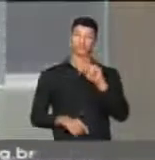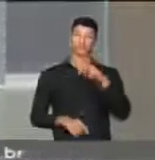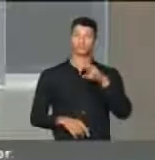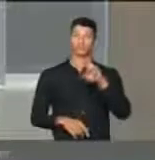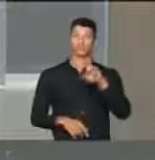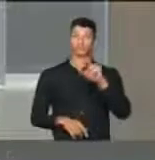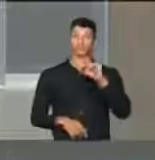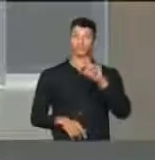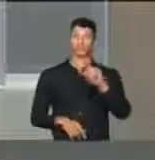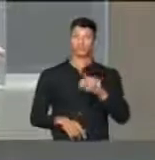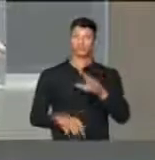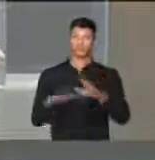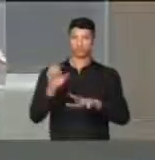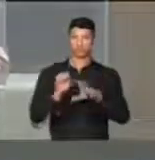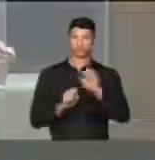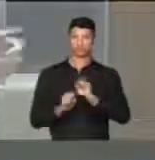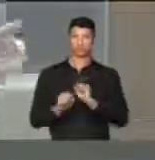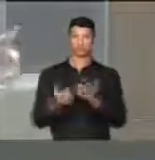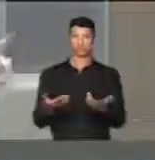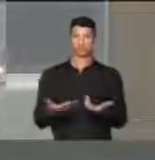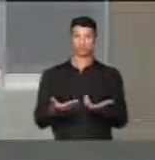mercado buscando aí